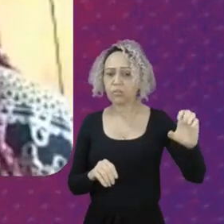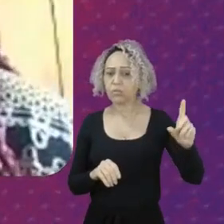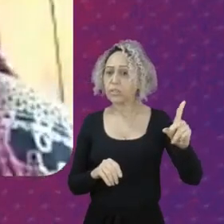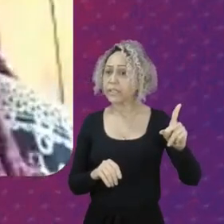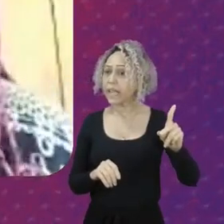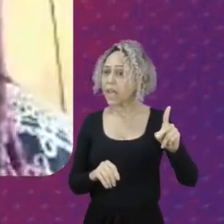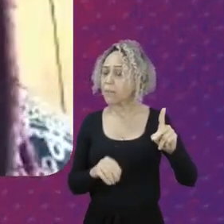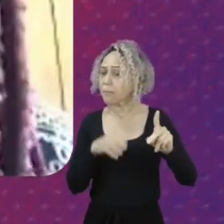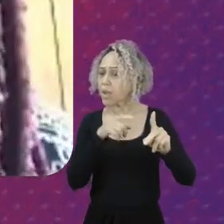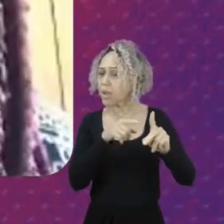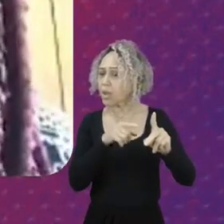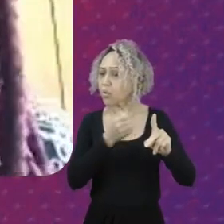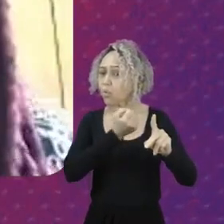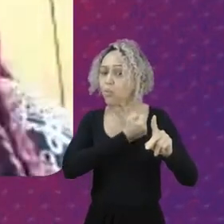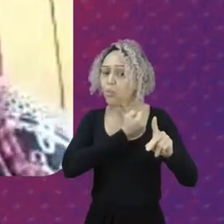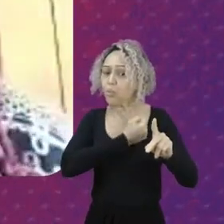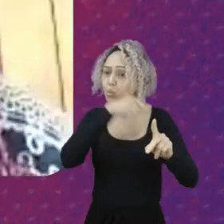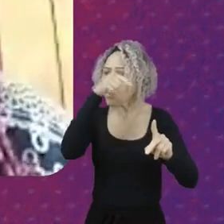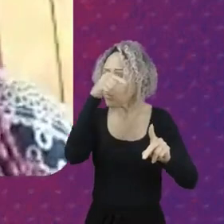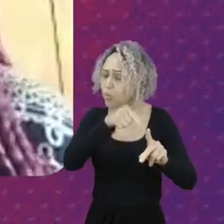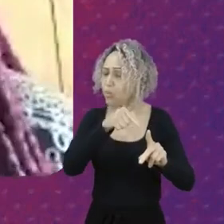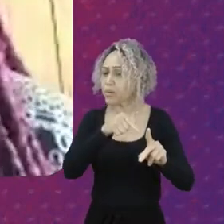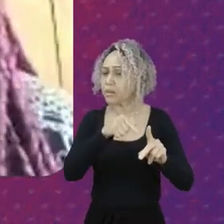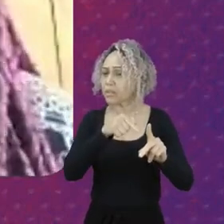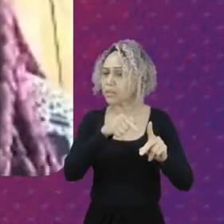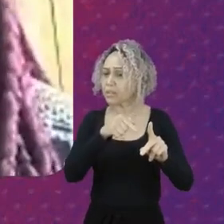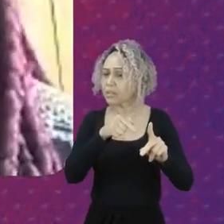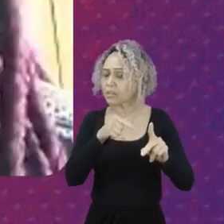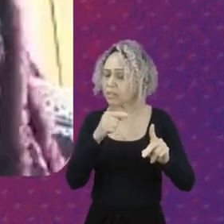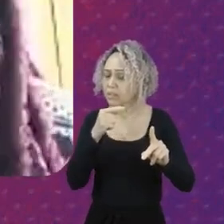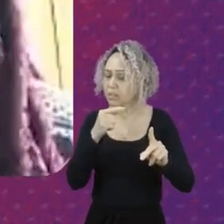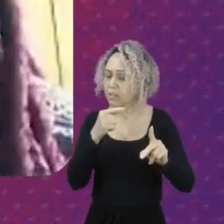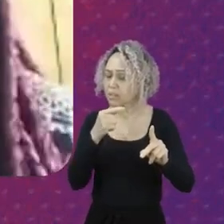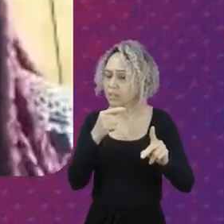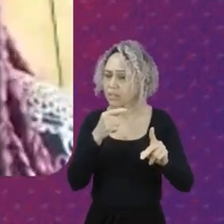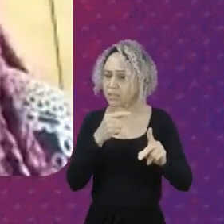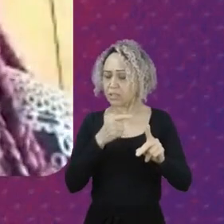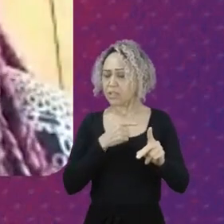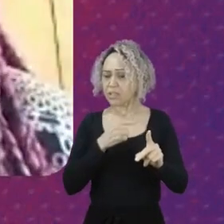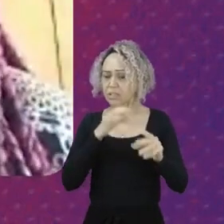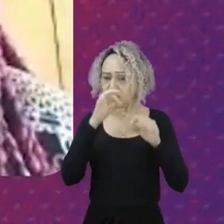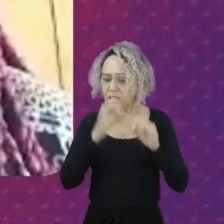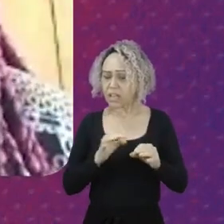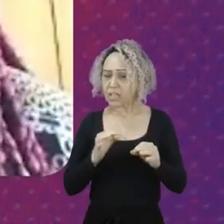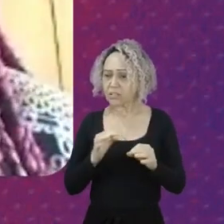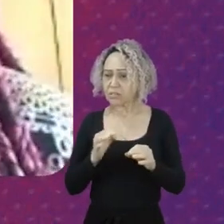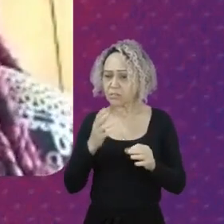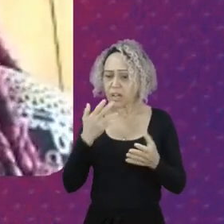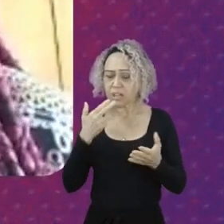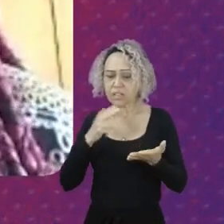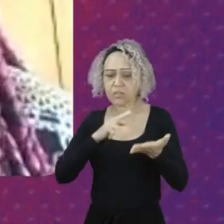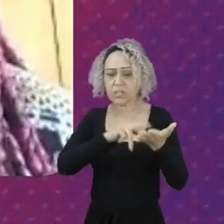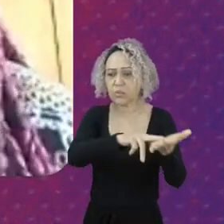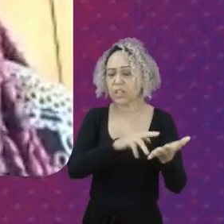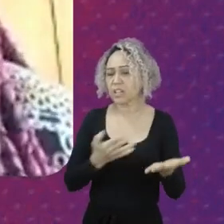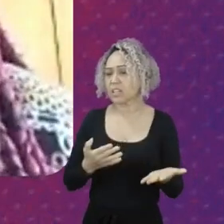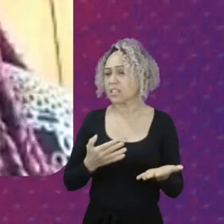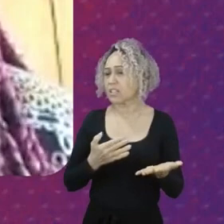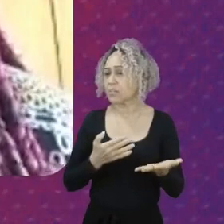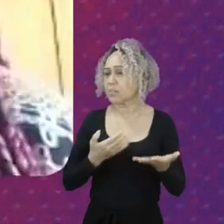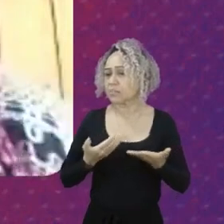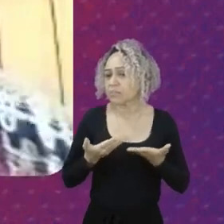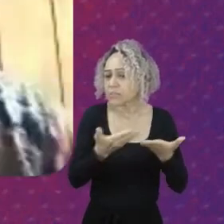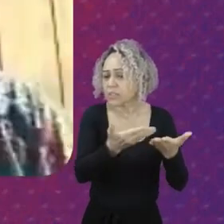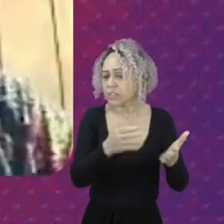existe ainda como um lugar, né, alvo do racismo ambiental, com esgoto a